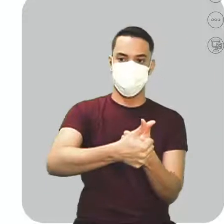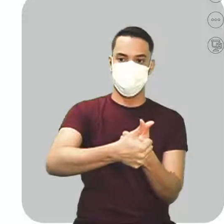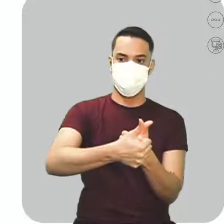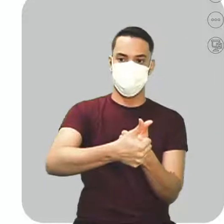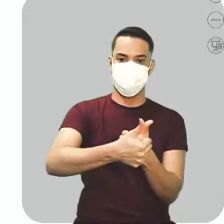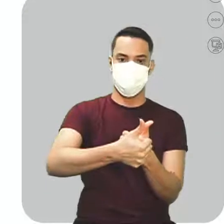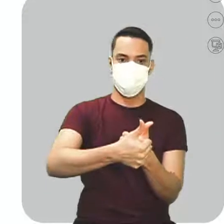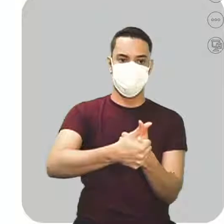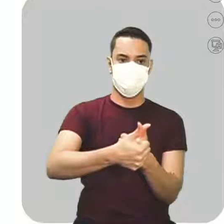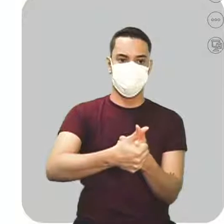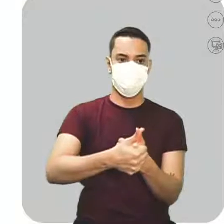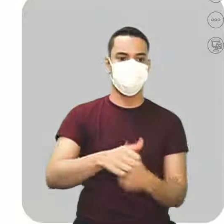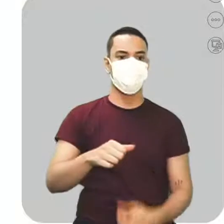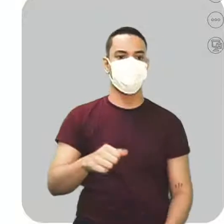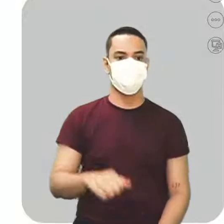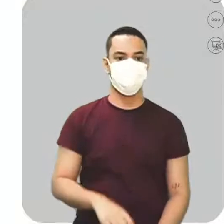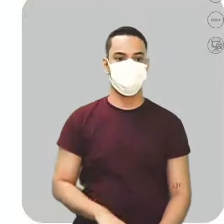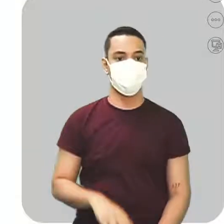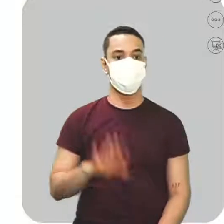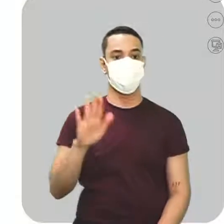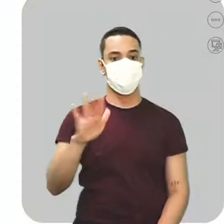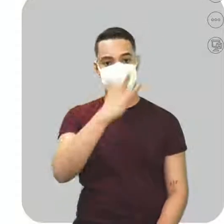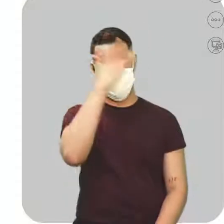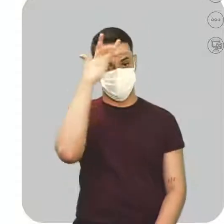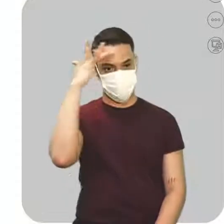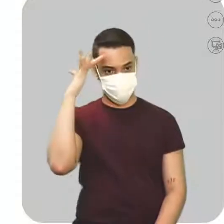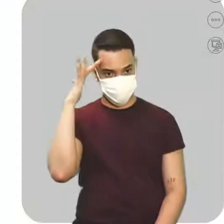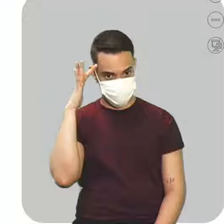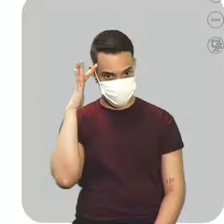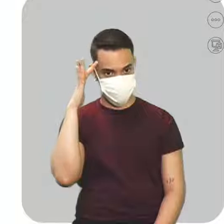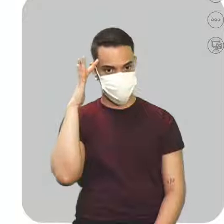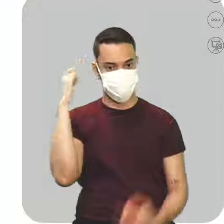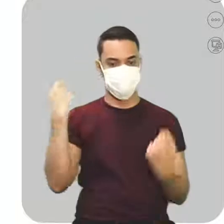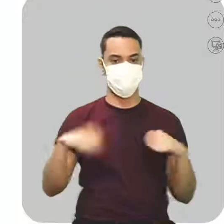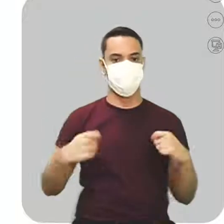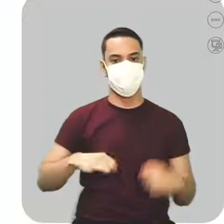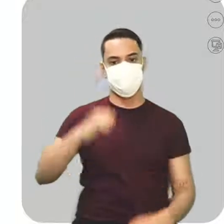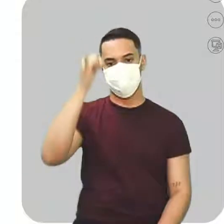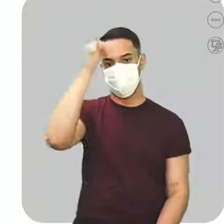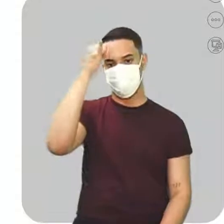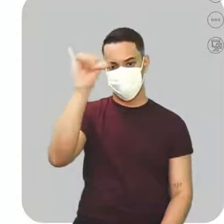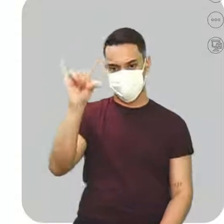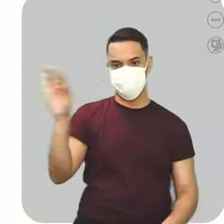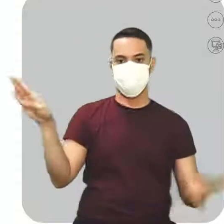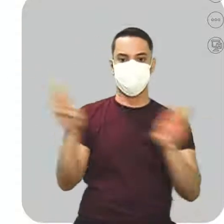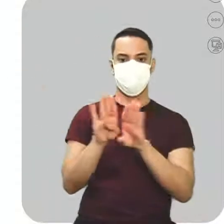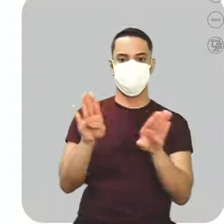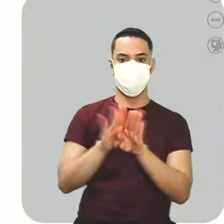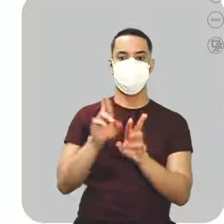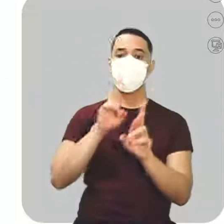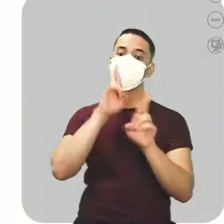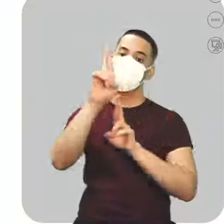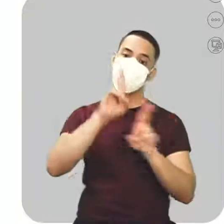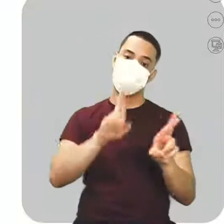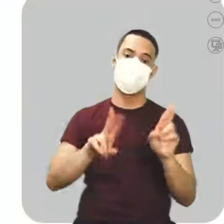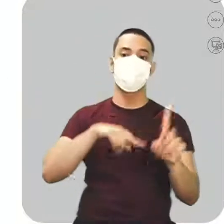com os inconvenientes que se devem evitar, há de responder às dúvidas, há